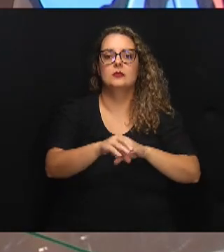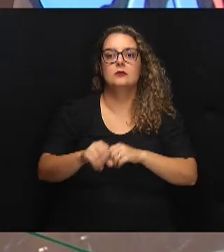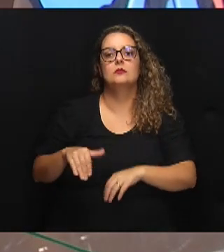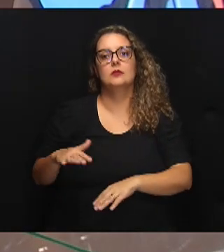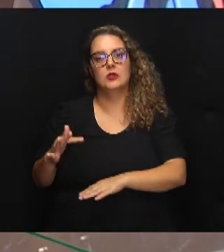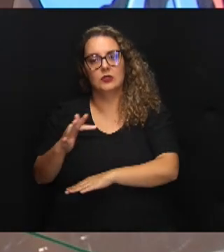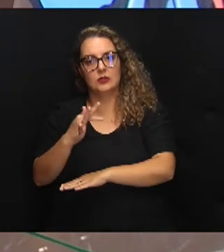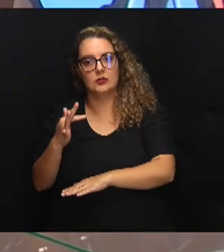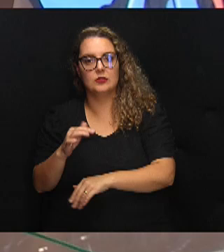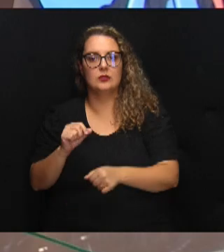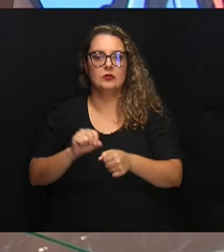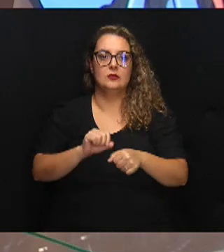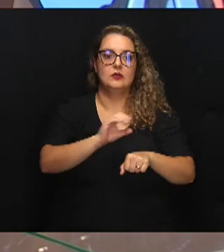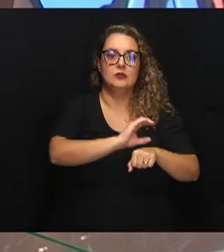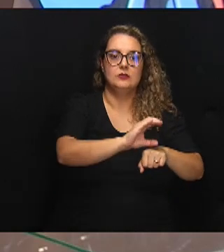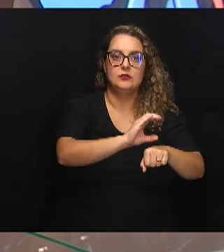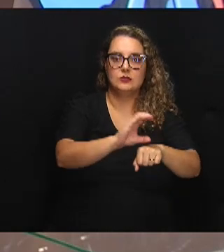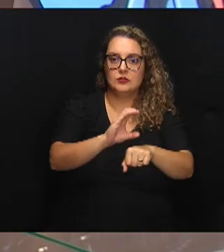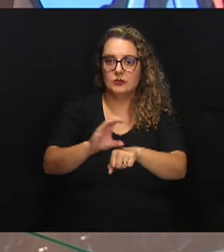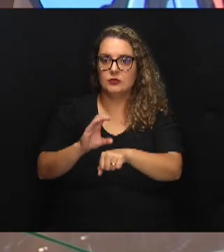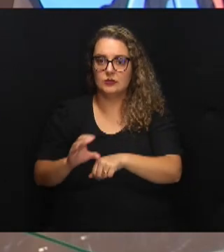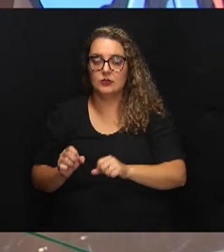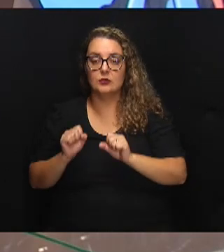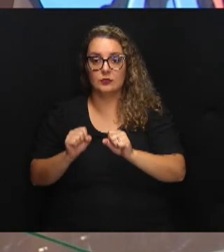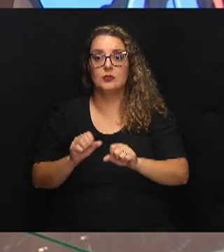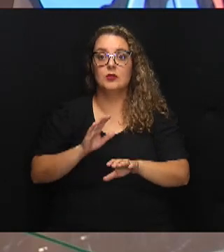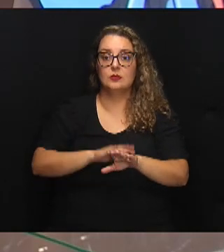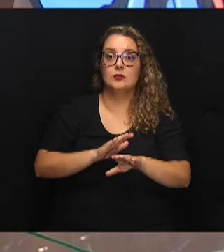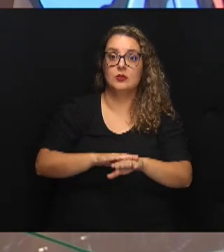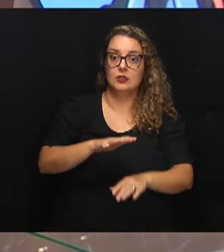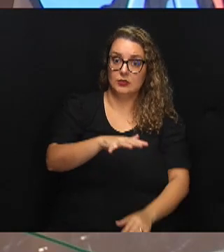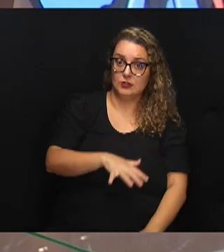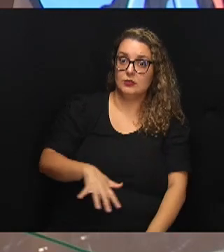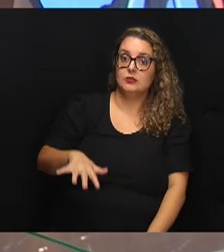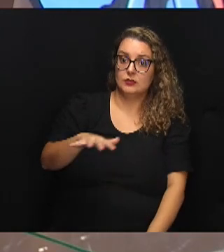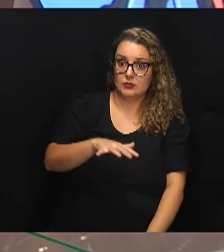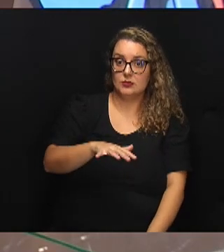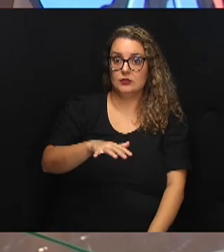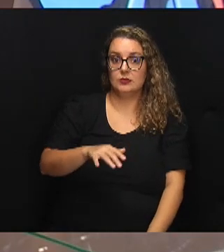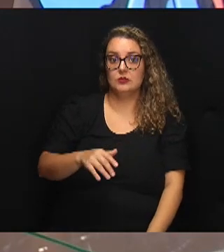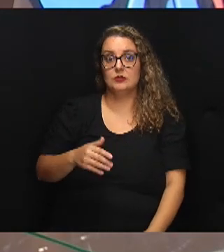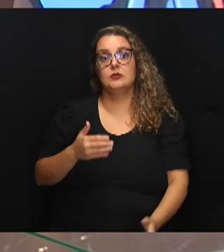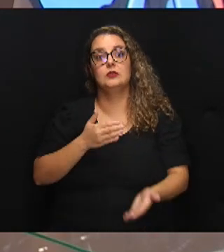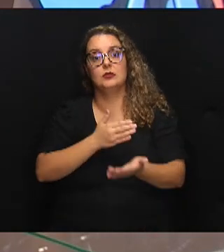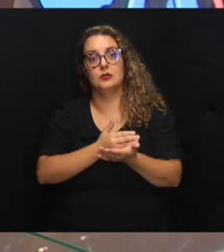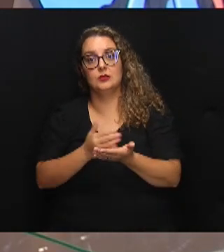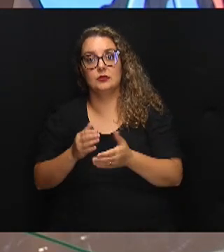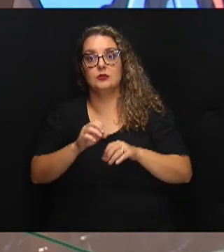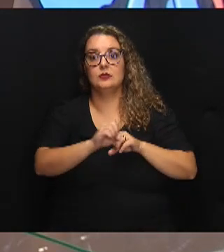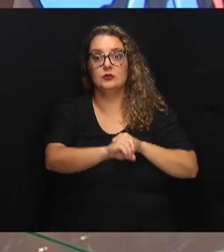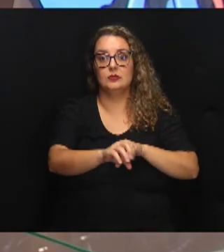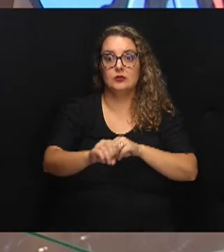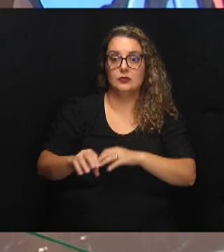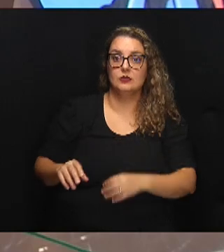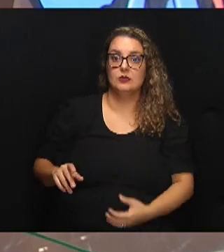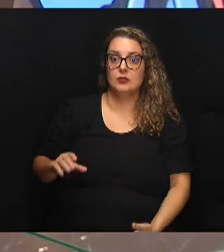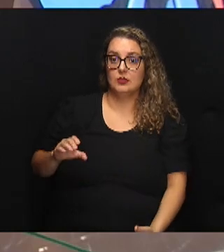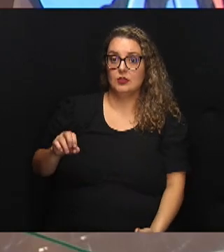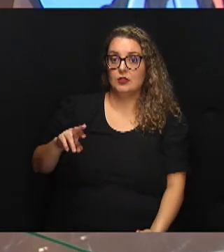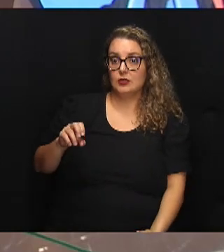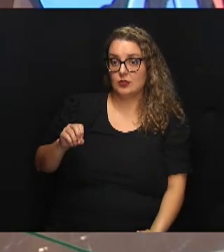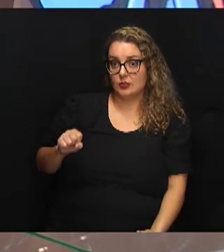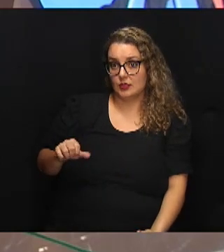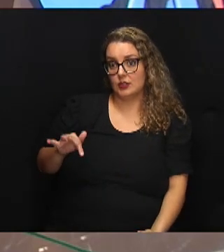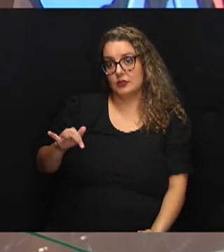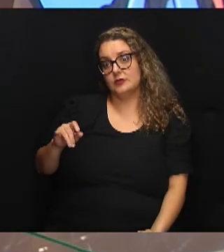formais, fiz cursos para poder atuar na área e aí comecei a dar aulas em crossfit,